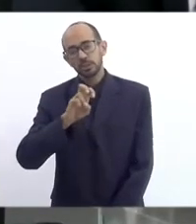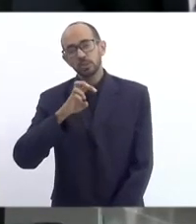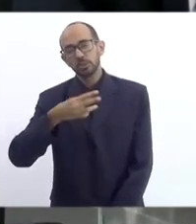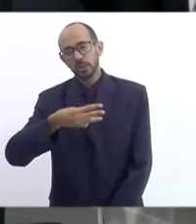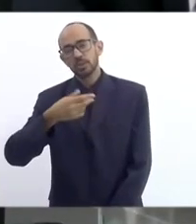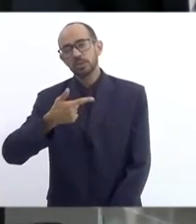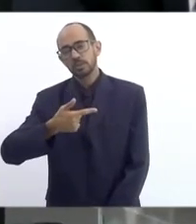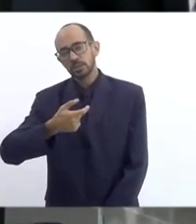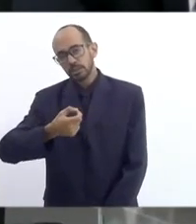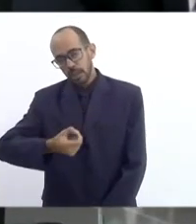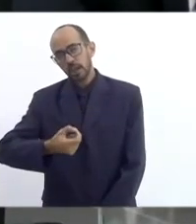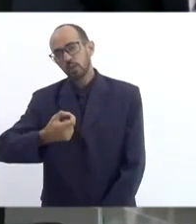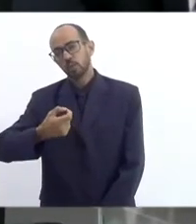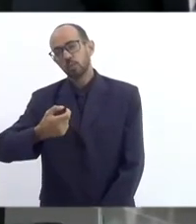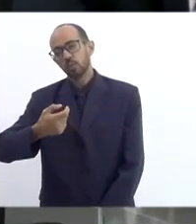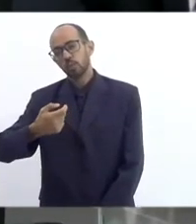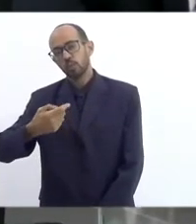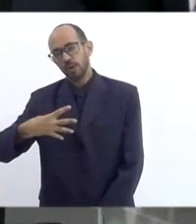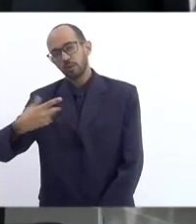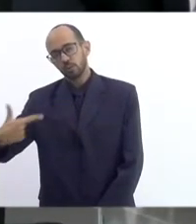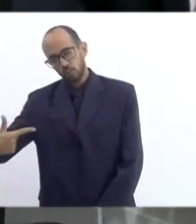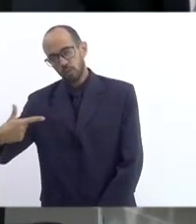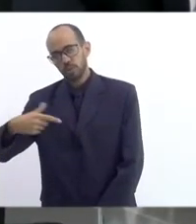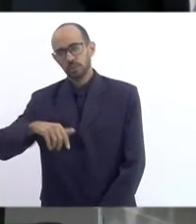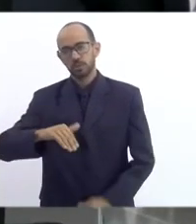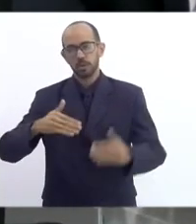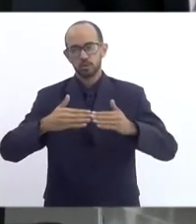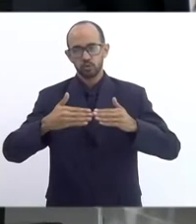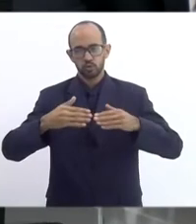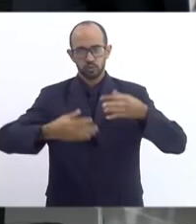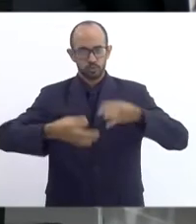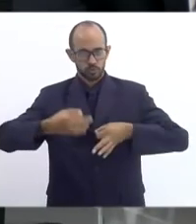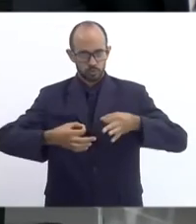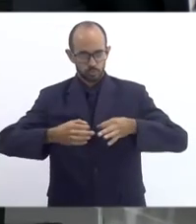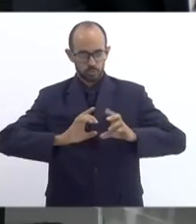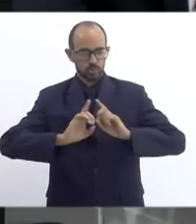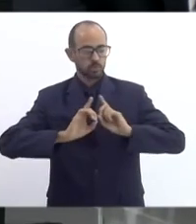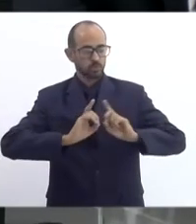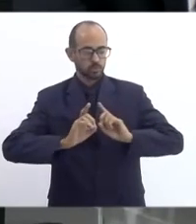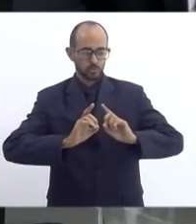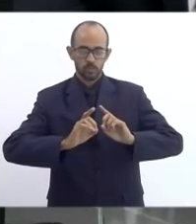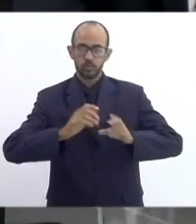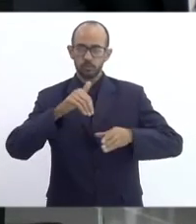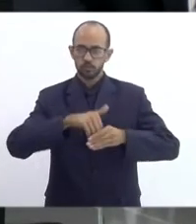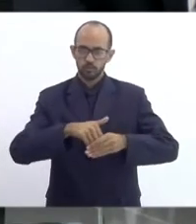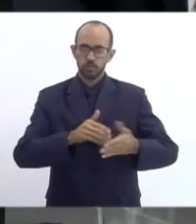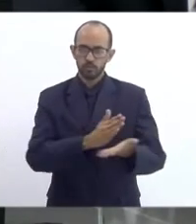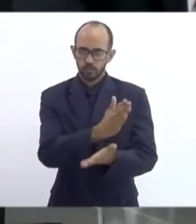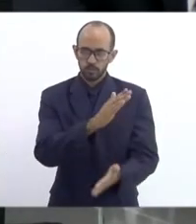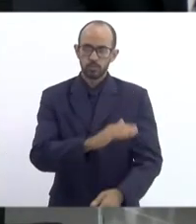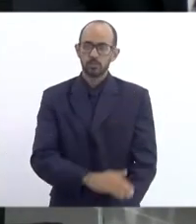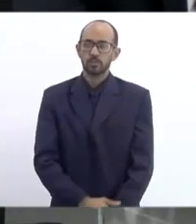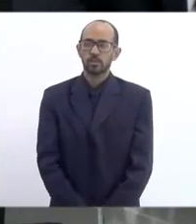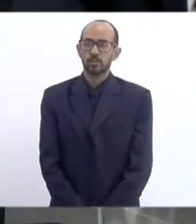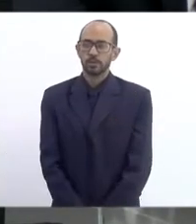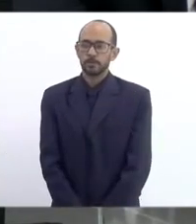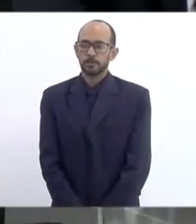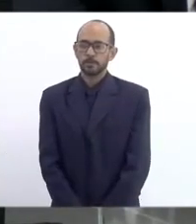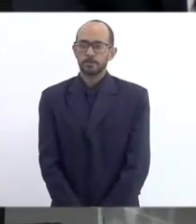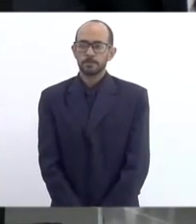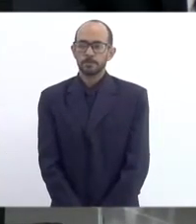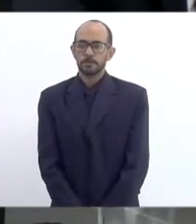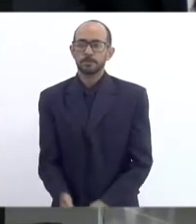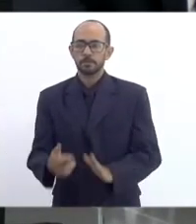5304-22, autoria do deputado Dionísio Lins, parecer pela juridicidade. Em discussão, em votação, aprovado. Relator deputado